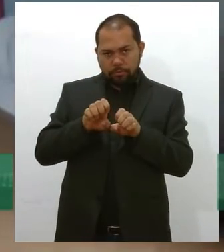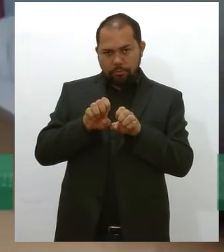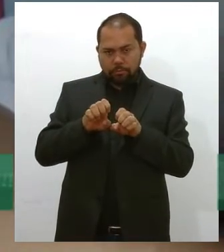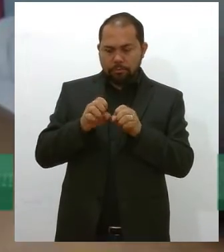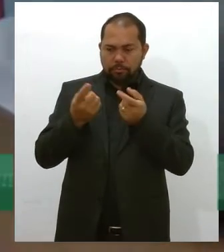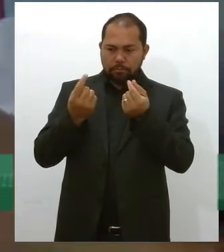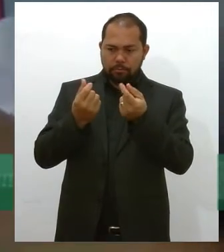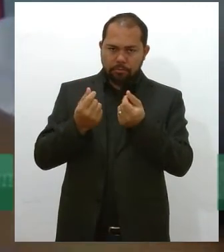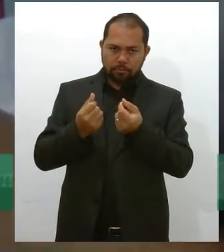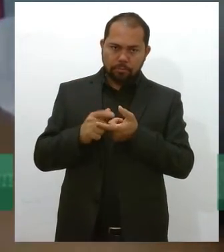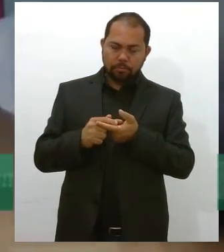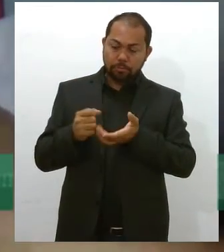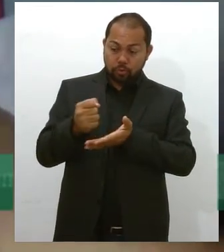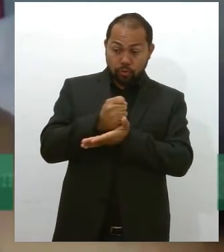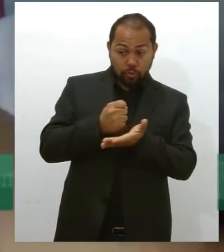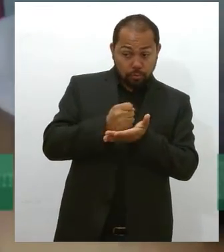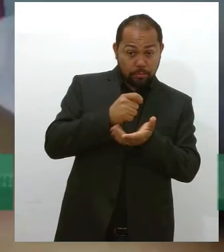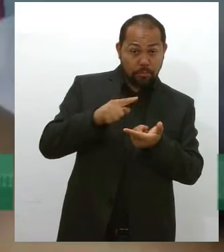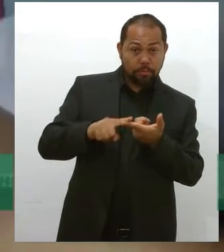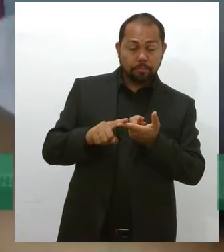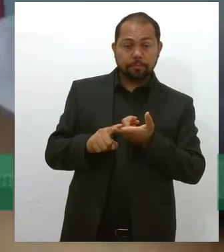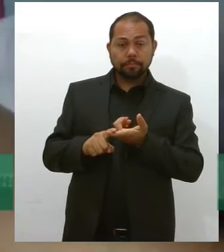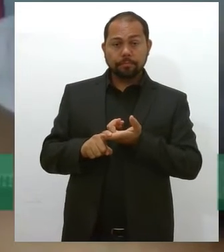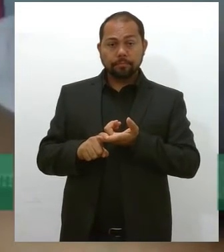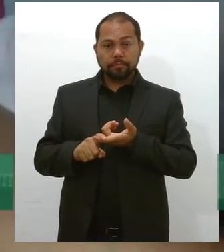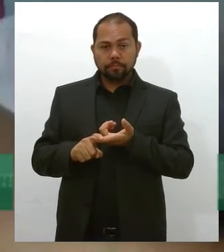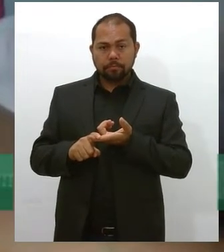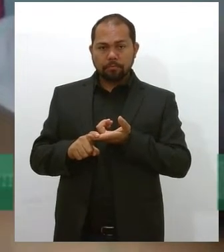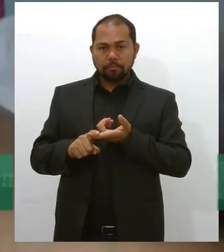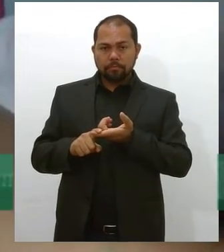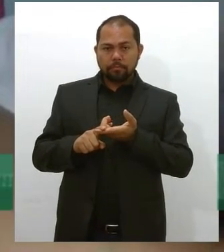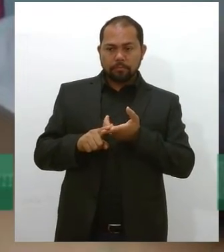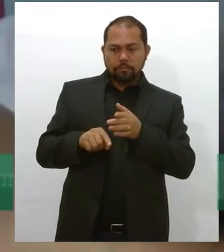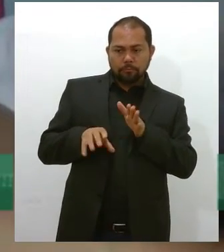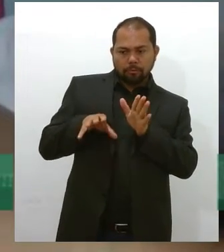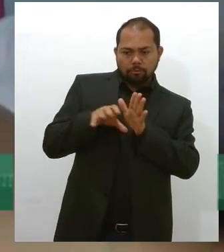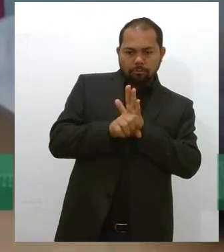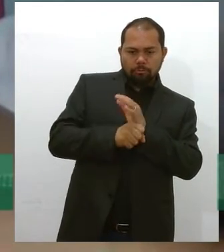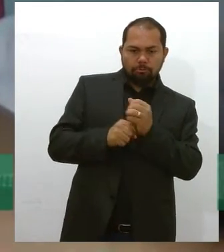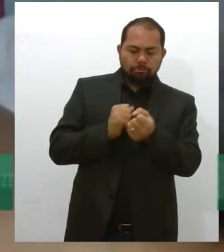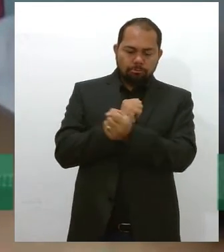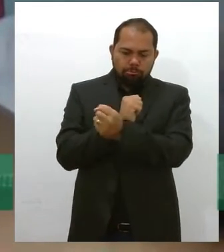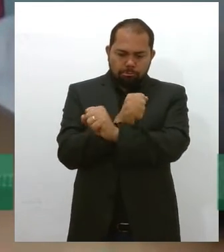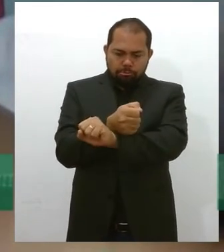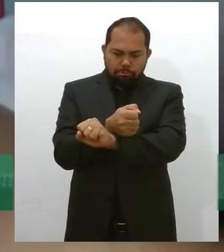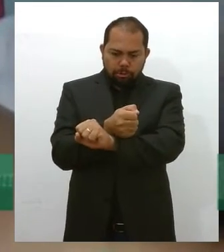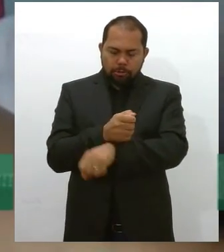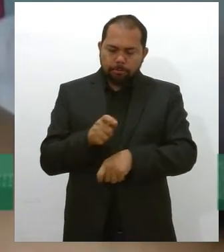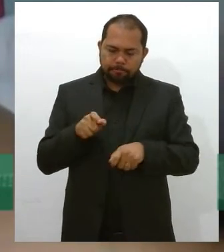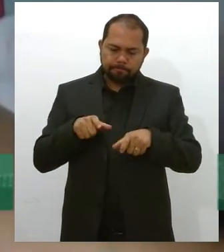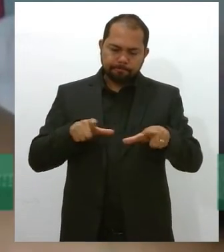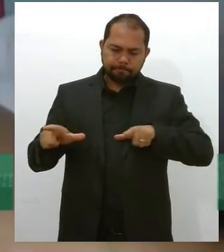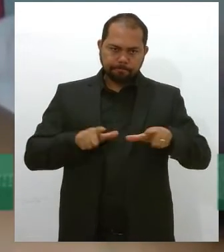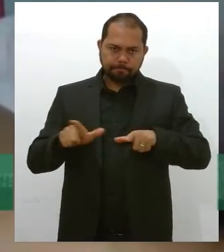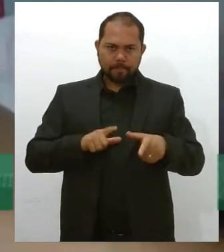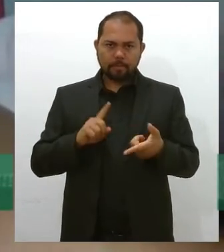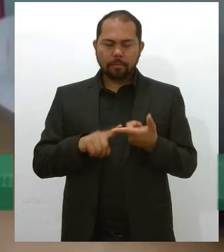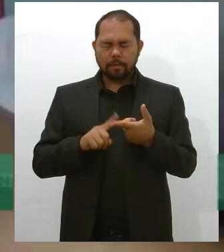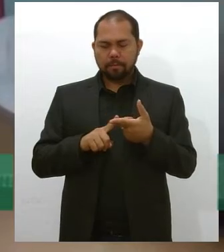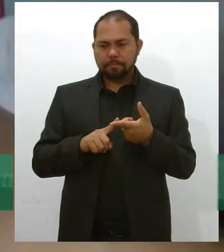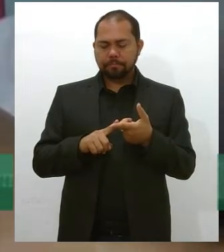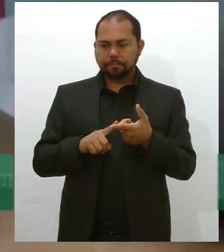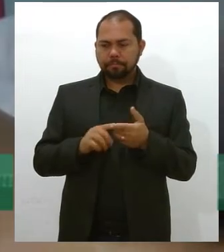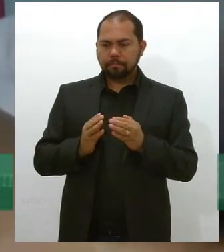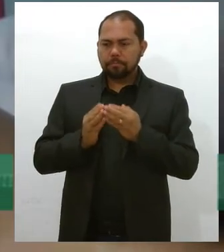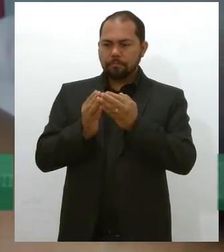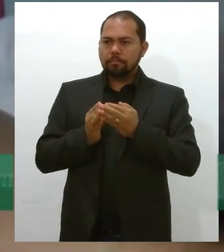baseada na exploração do trabalho escravizado, né, na produção para exportação, de gêneros de